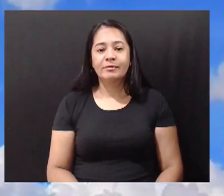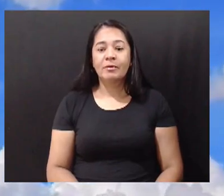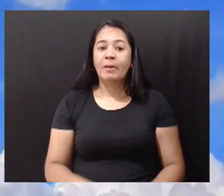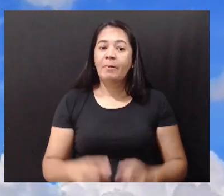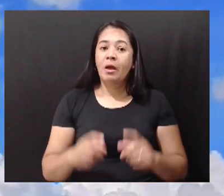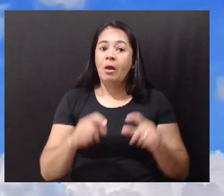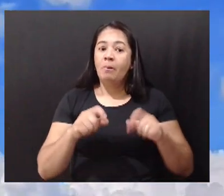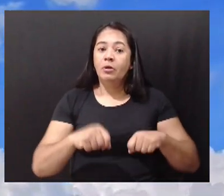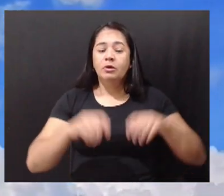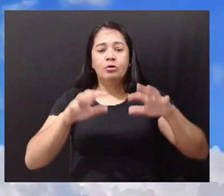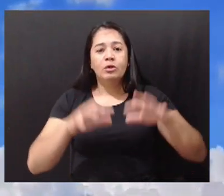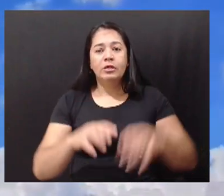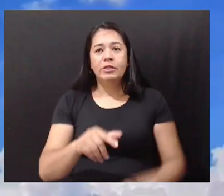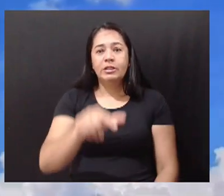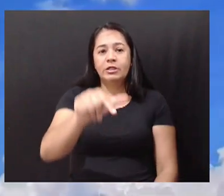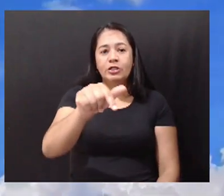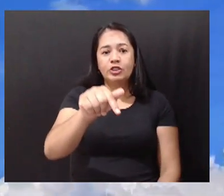é de